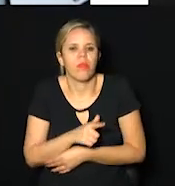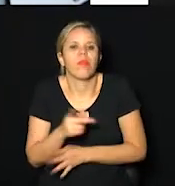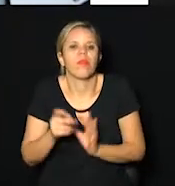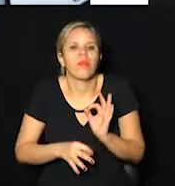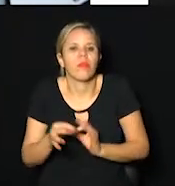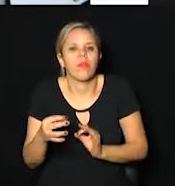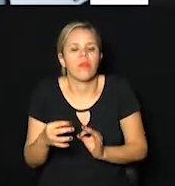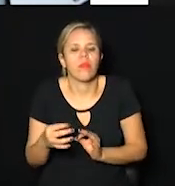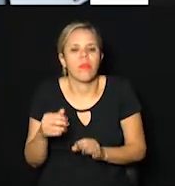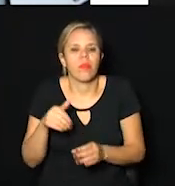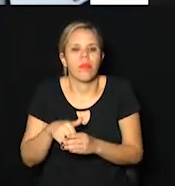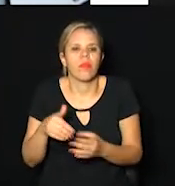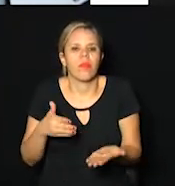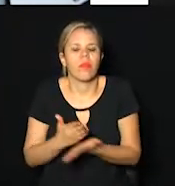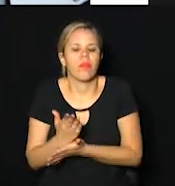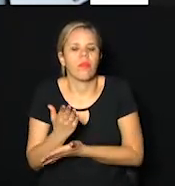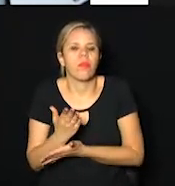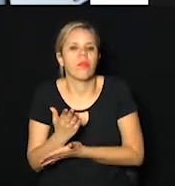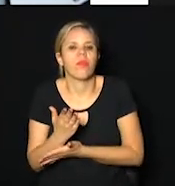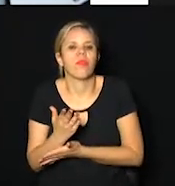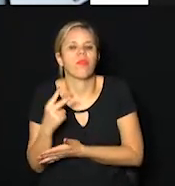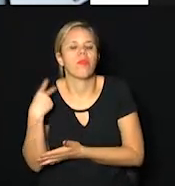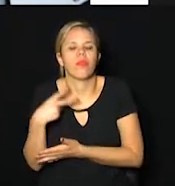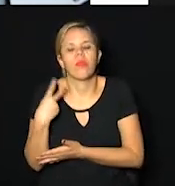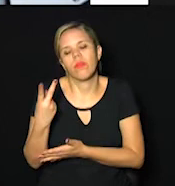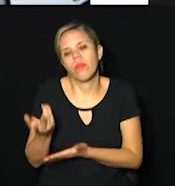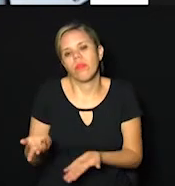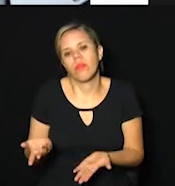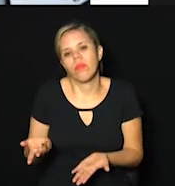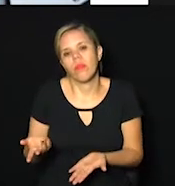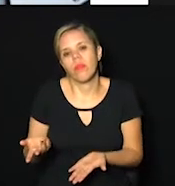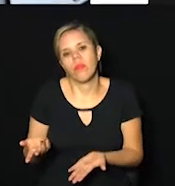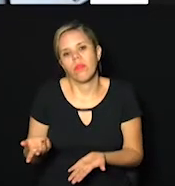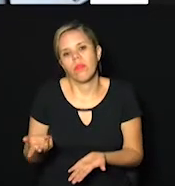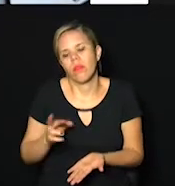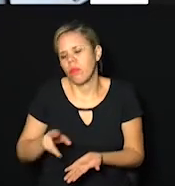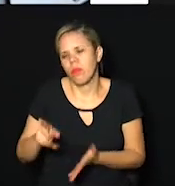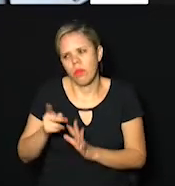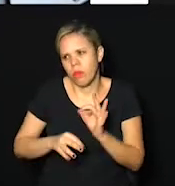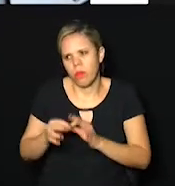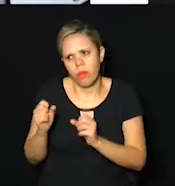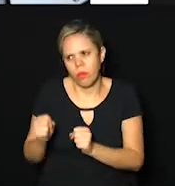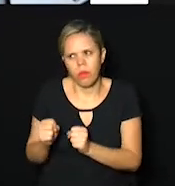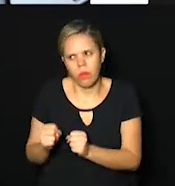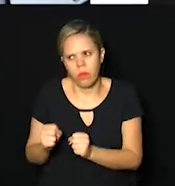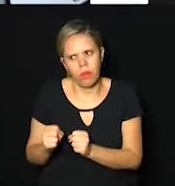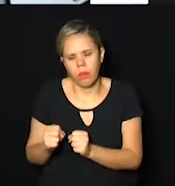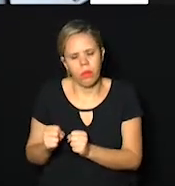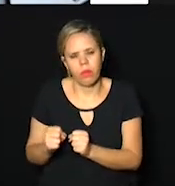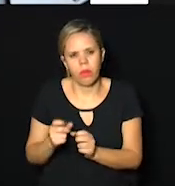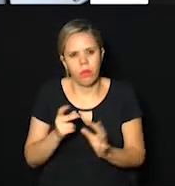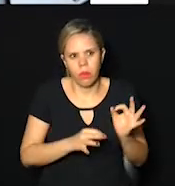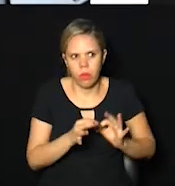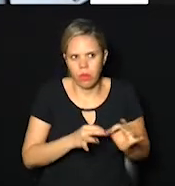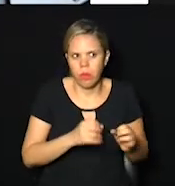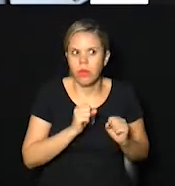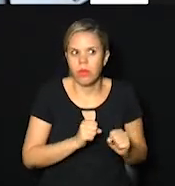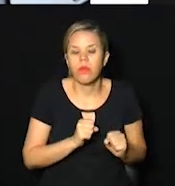Ser eleito vereador. Gente, ser eleito vereador não é projeto de poder. Projeto de poder é